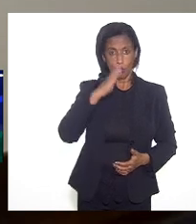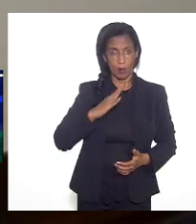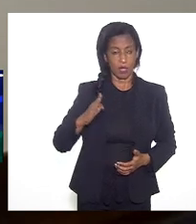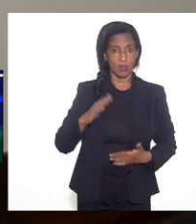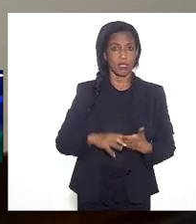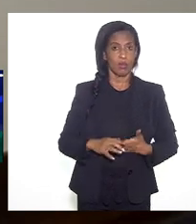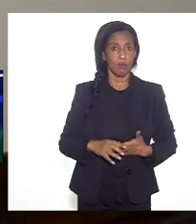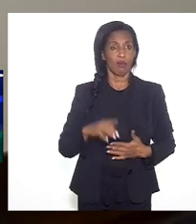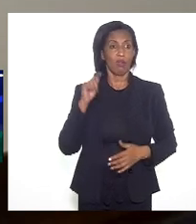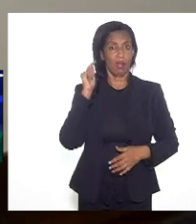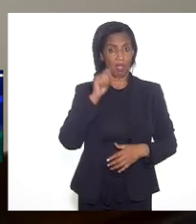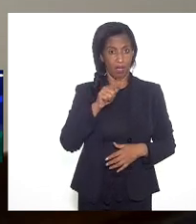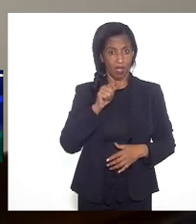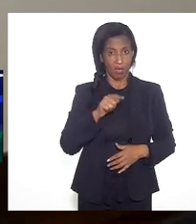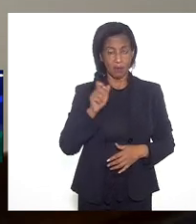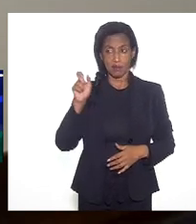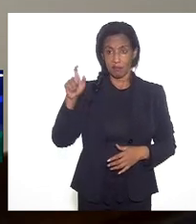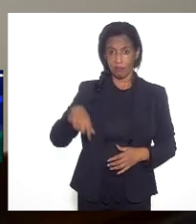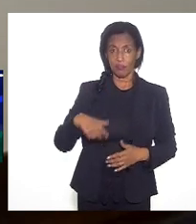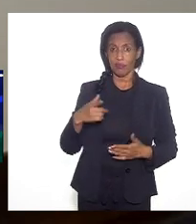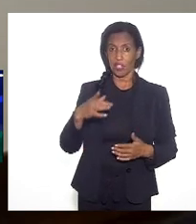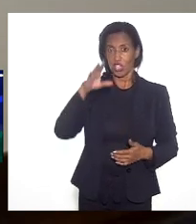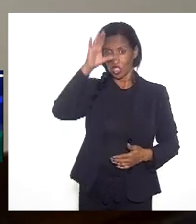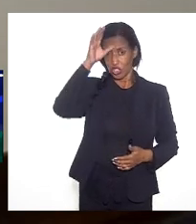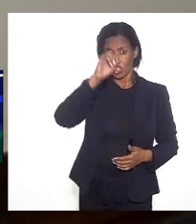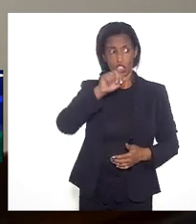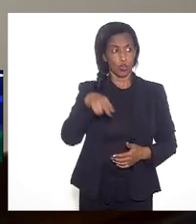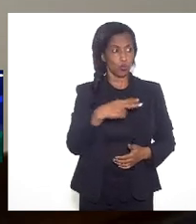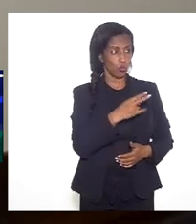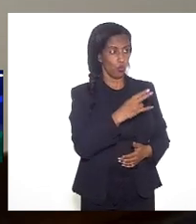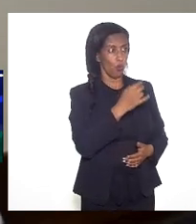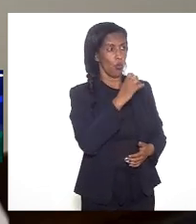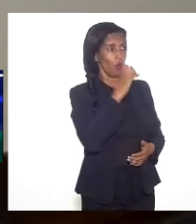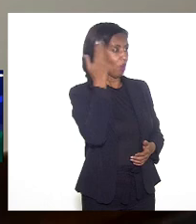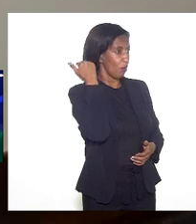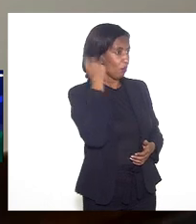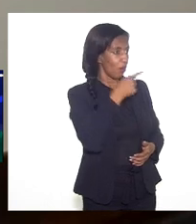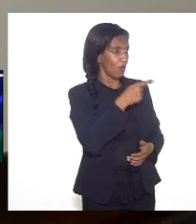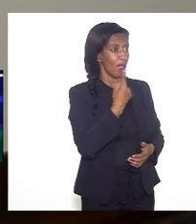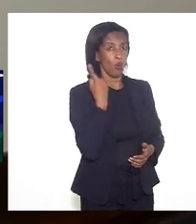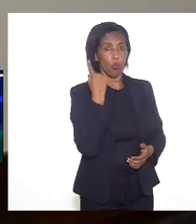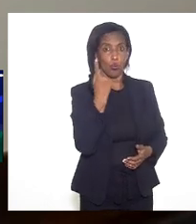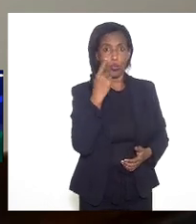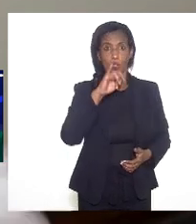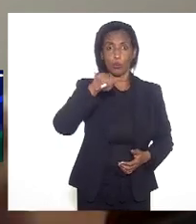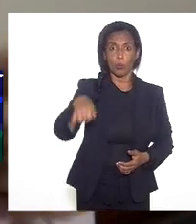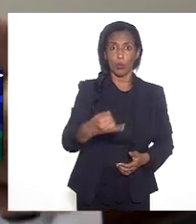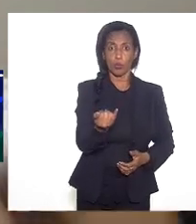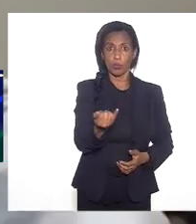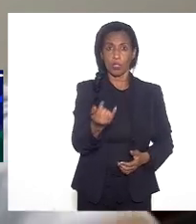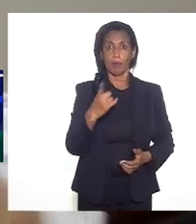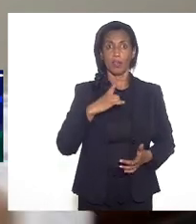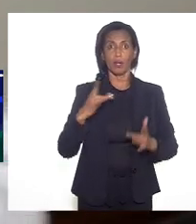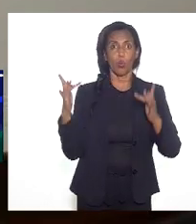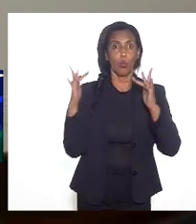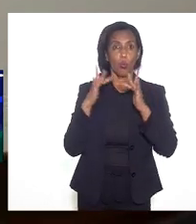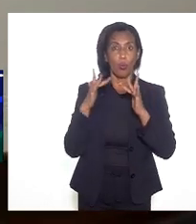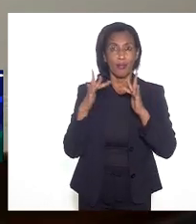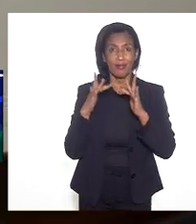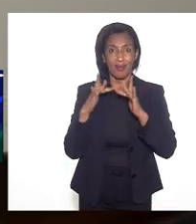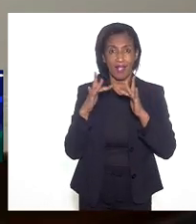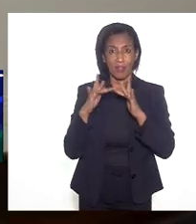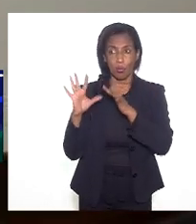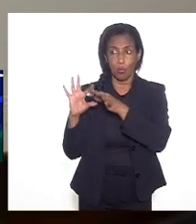é, deputada Tiaju, deputado Eliomar Coelho, a única oportunidade para ter contato com esses